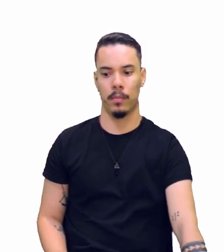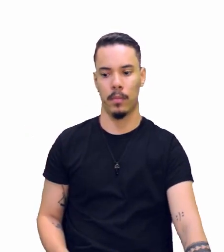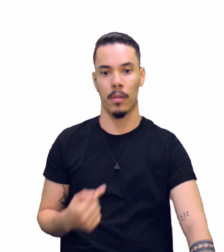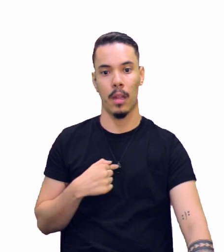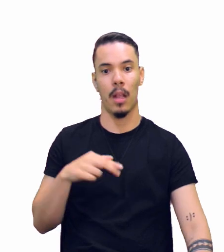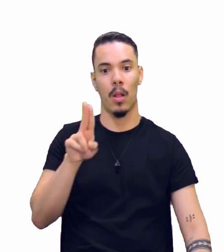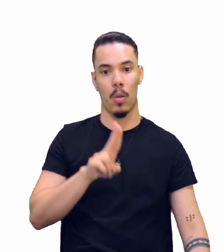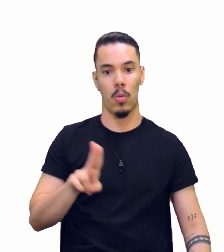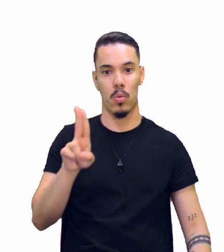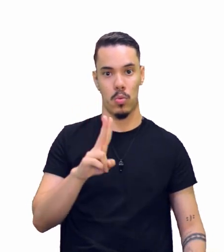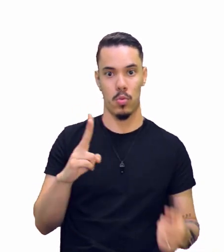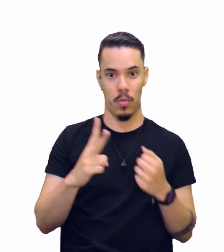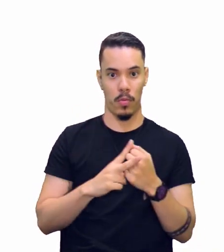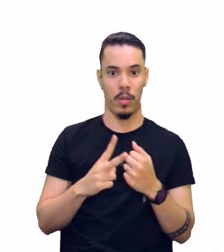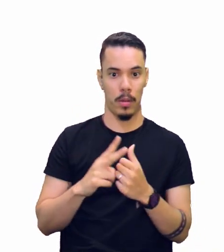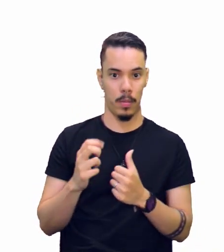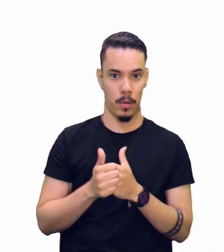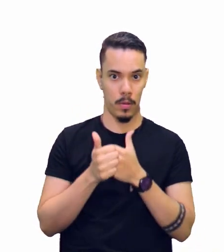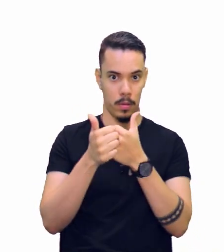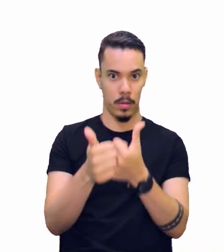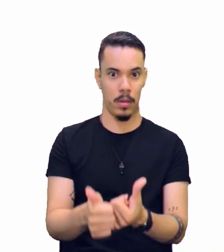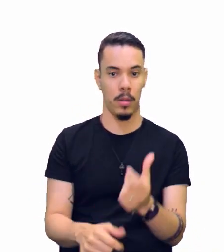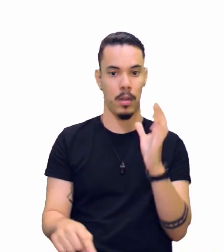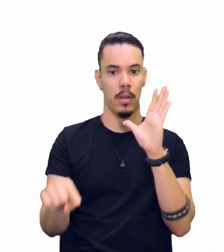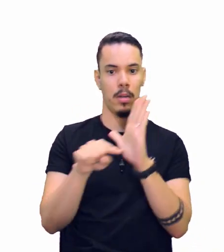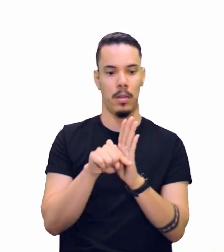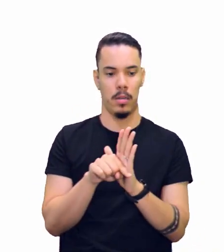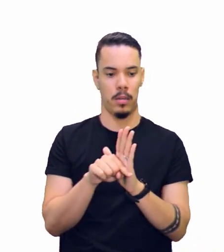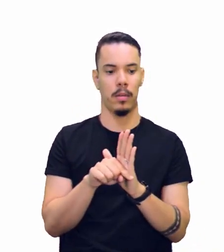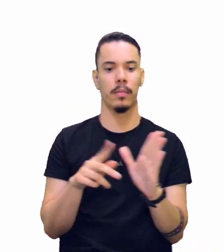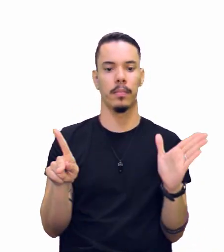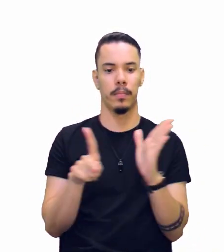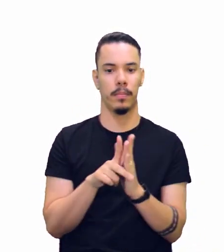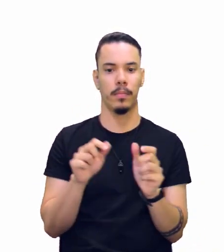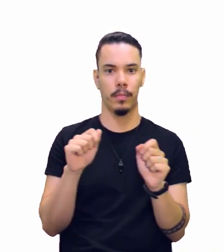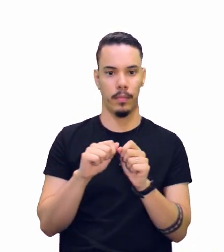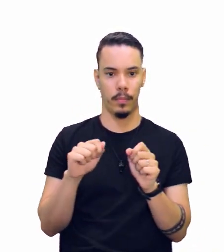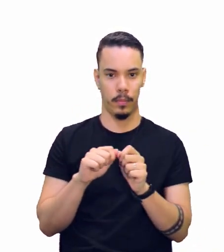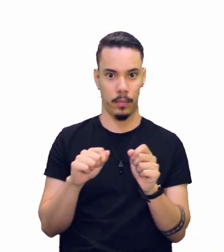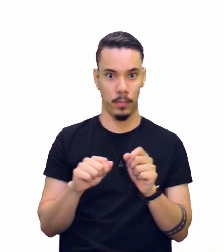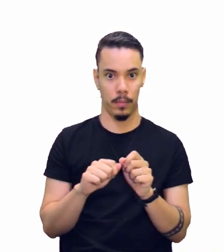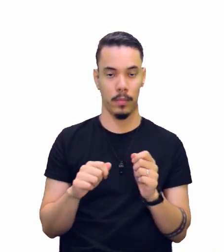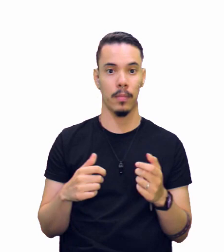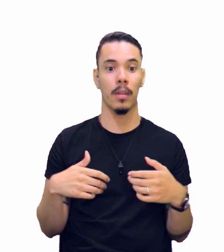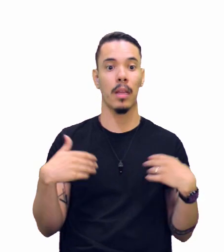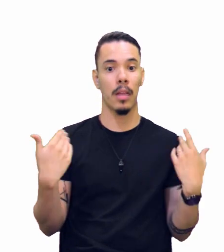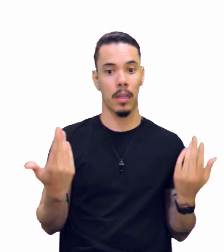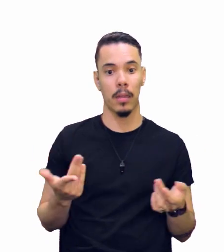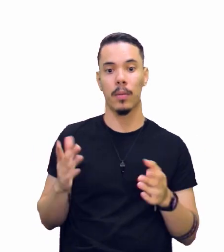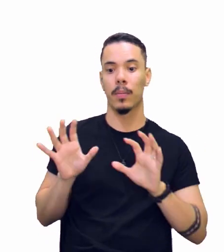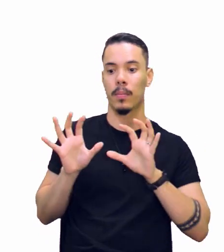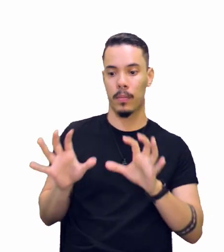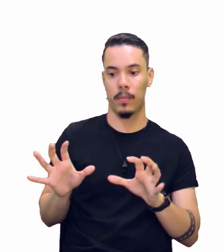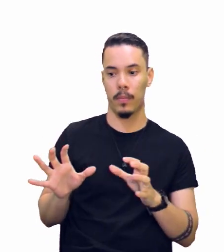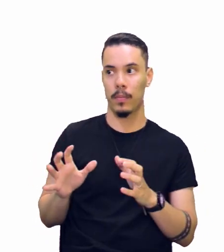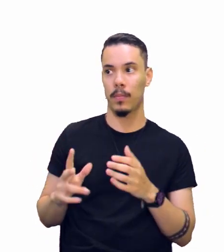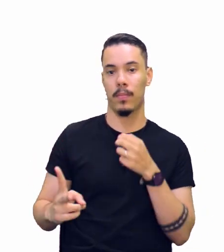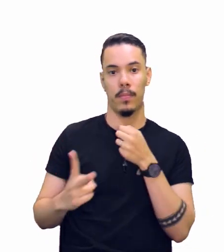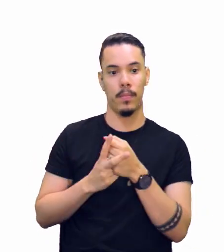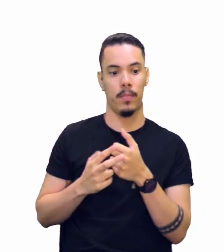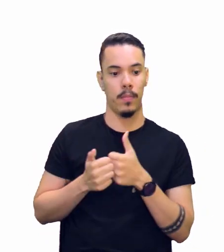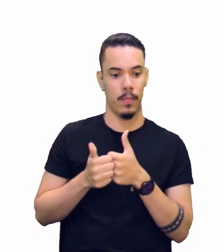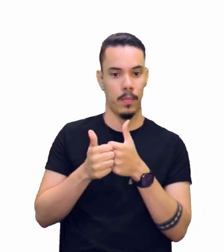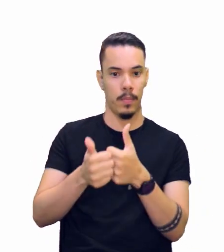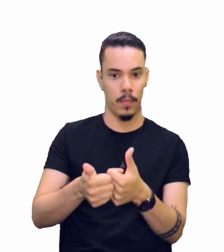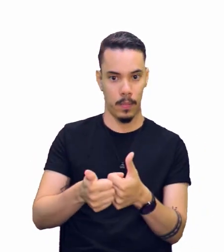meu auxiliar e minha partícula negativa para fazer a negação. E neste caso, o meu auxiliar